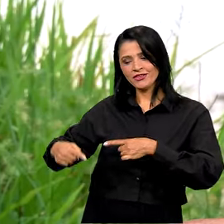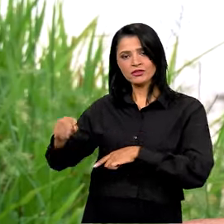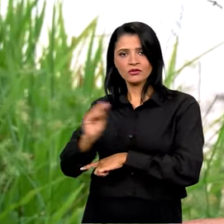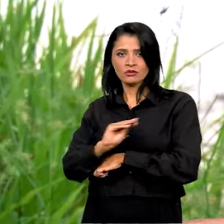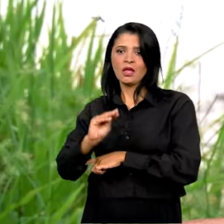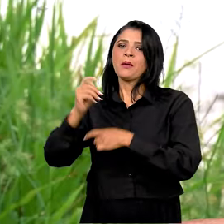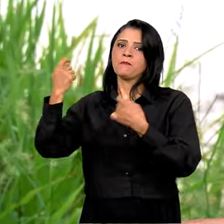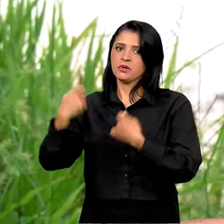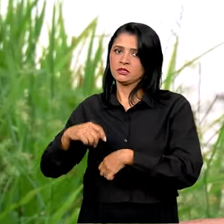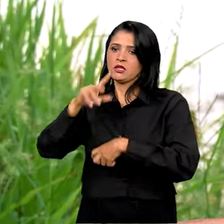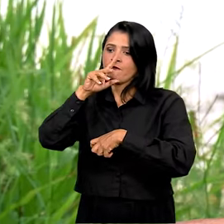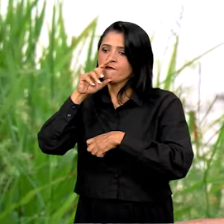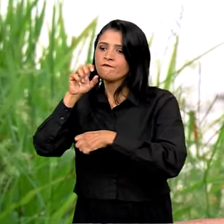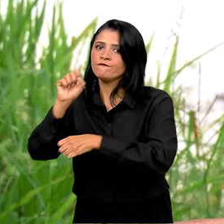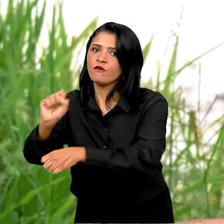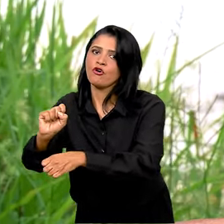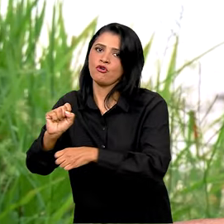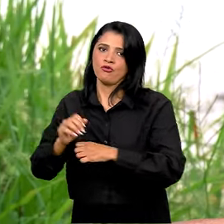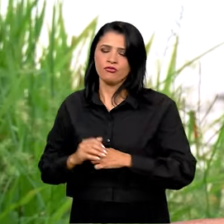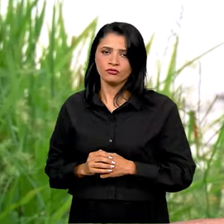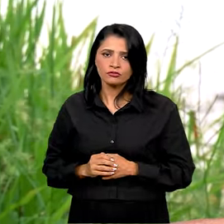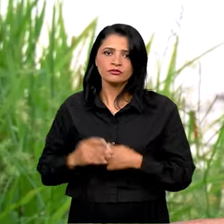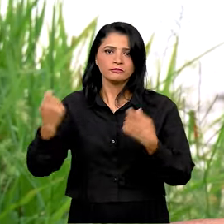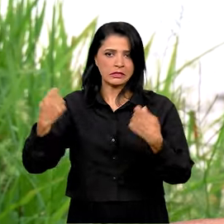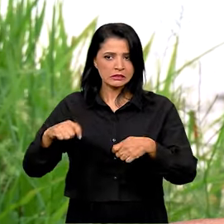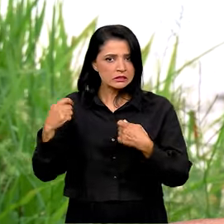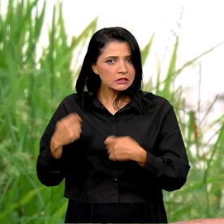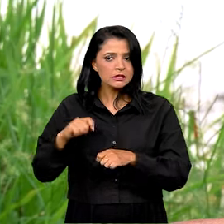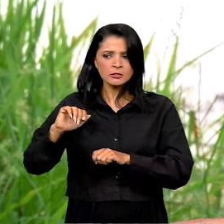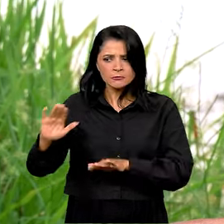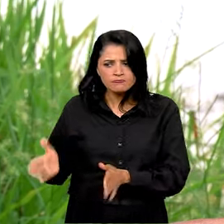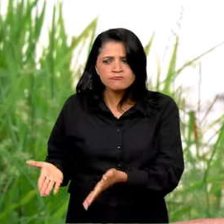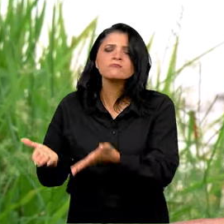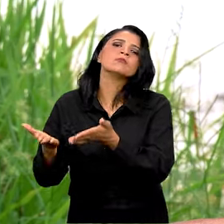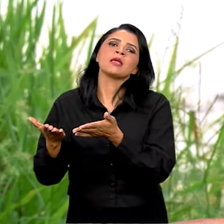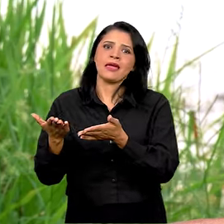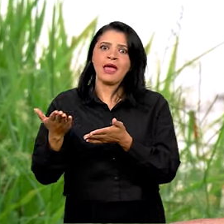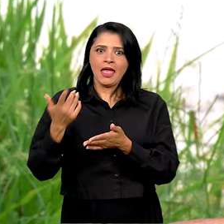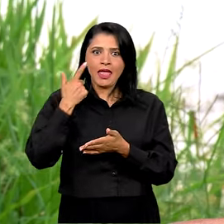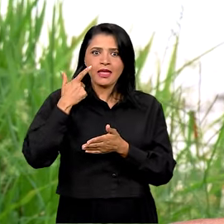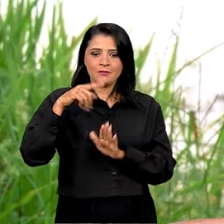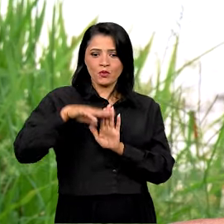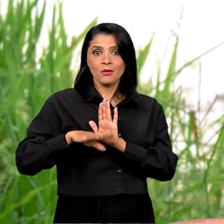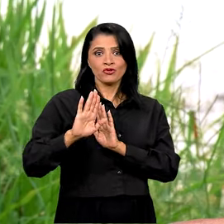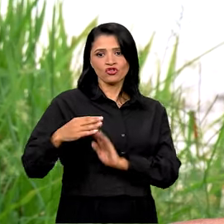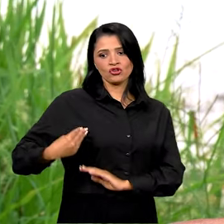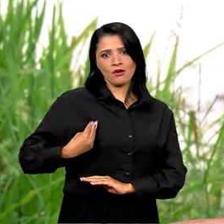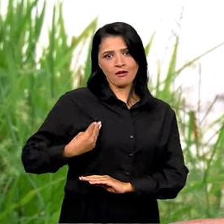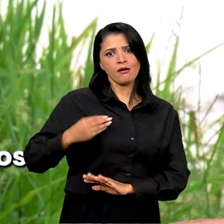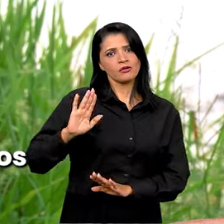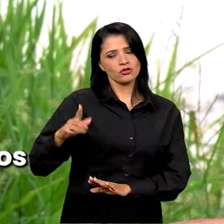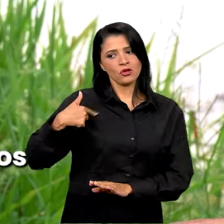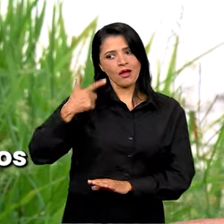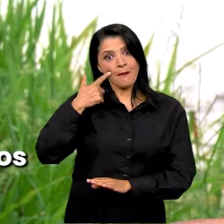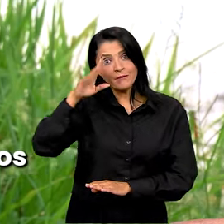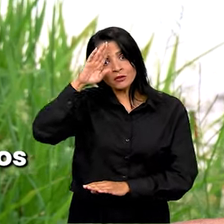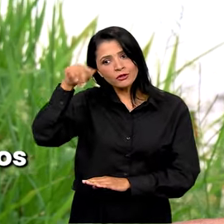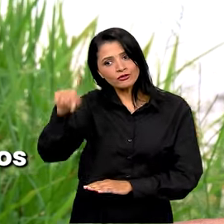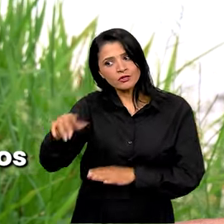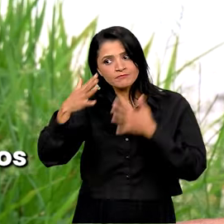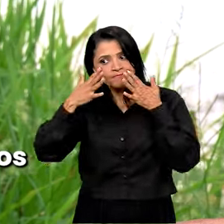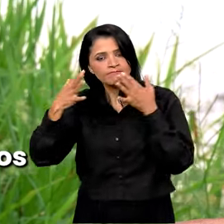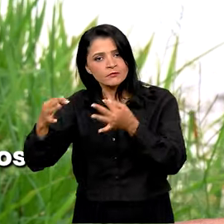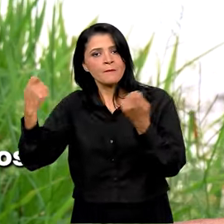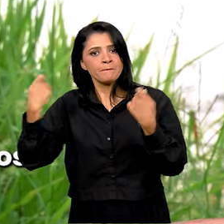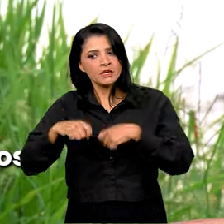ela precisa ser fortalecida entendeu principalmente esses programas que já existem né esse esses programas